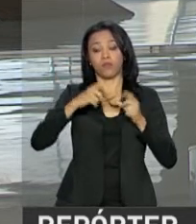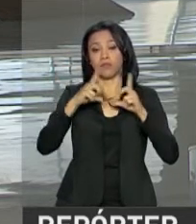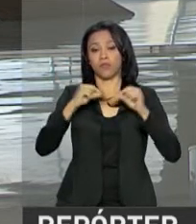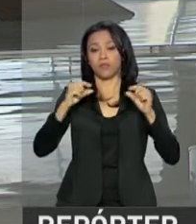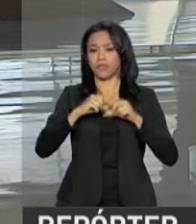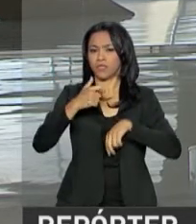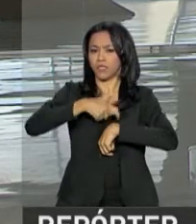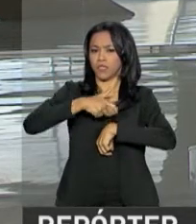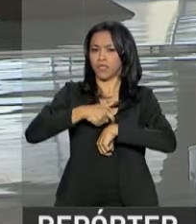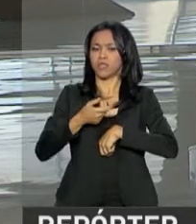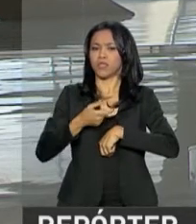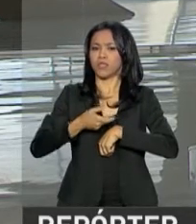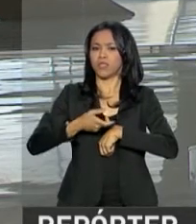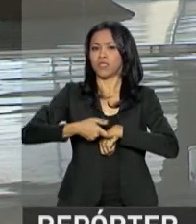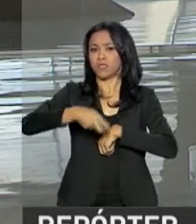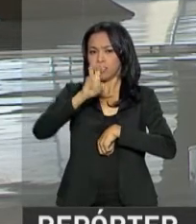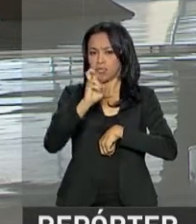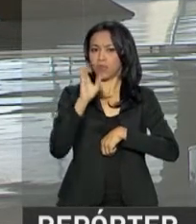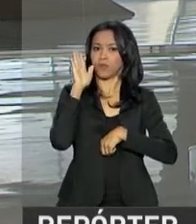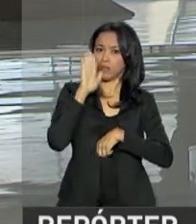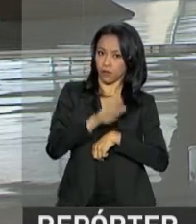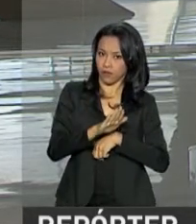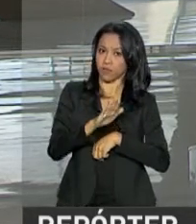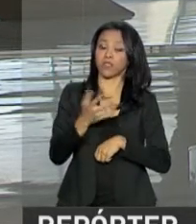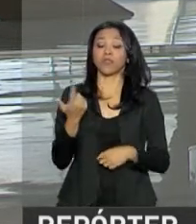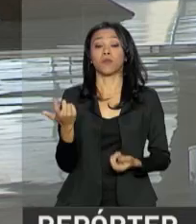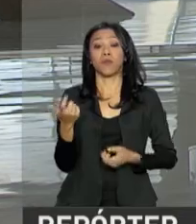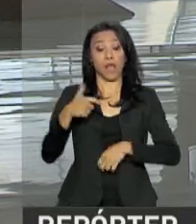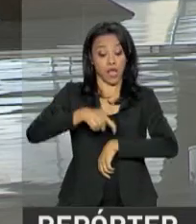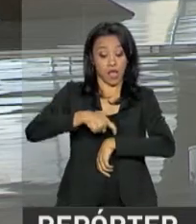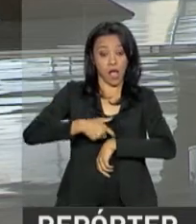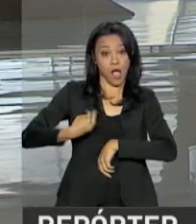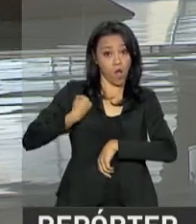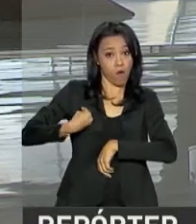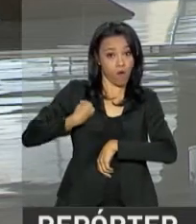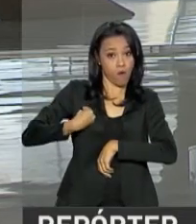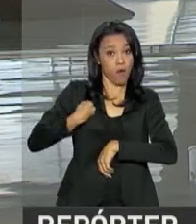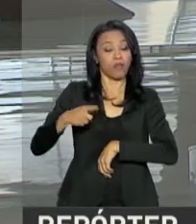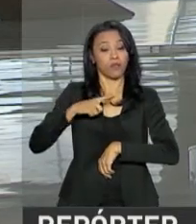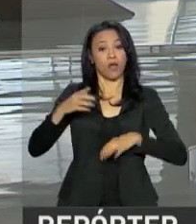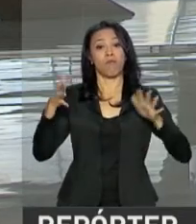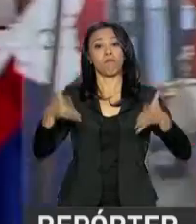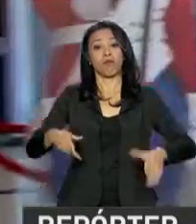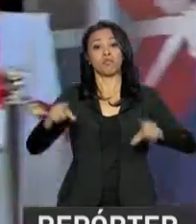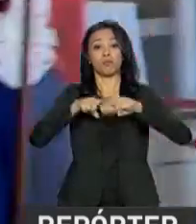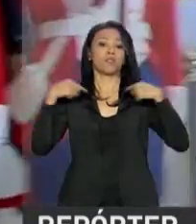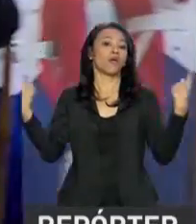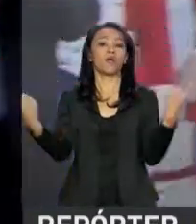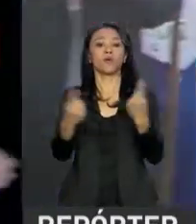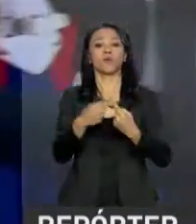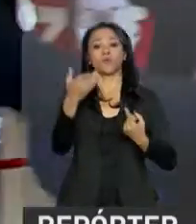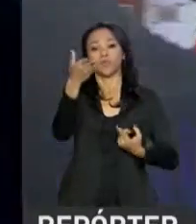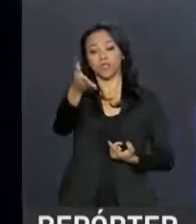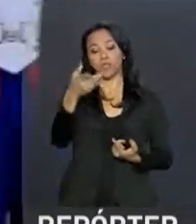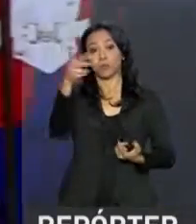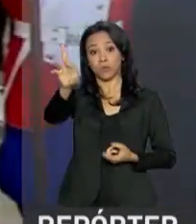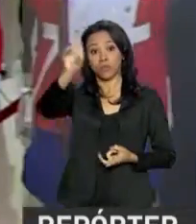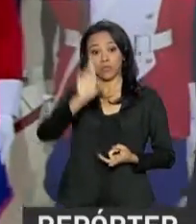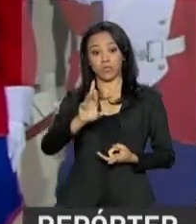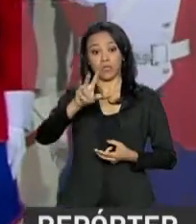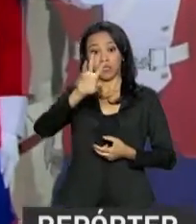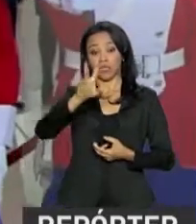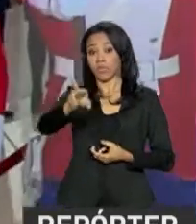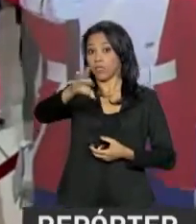das cinco e meia cinco horas da tarde neste momento ele participa da sessão plenária dos líderes dos países que